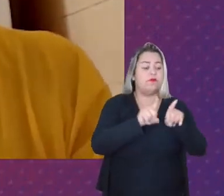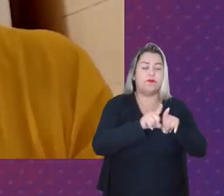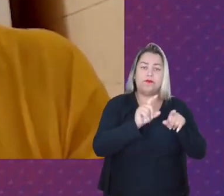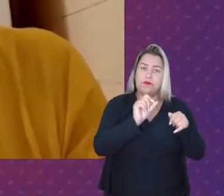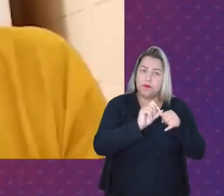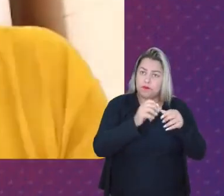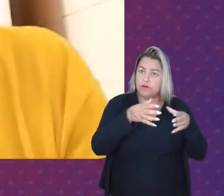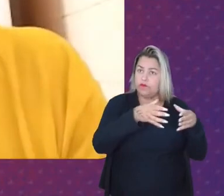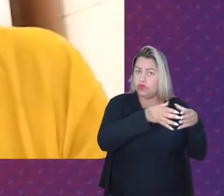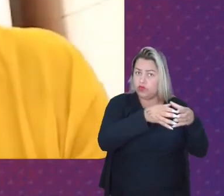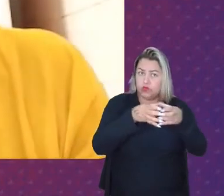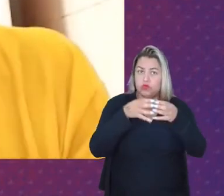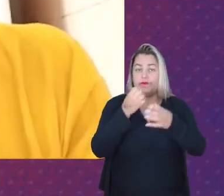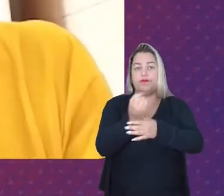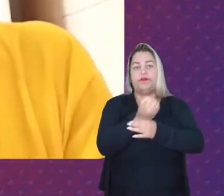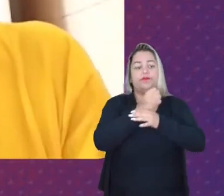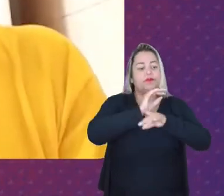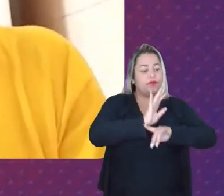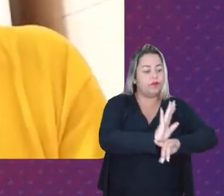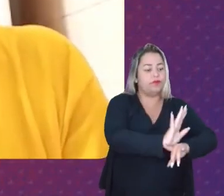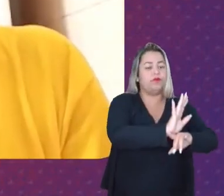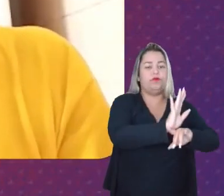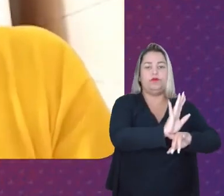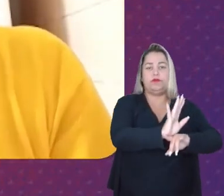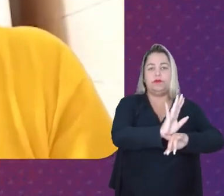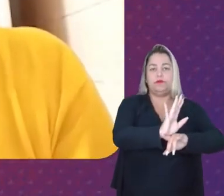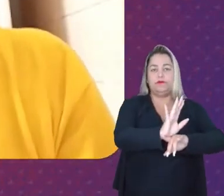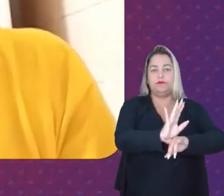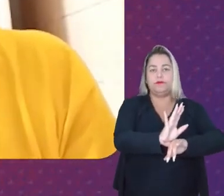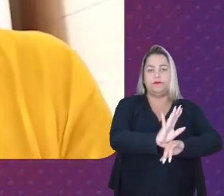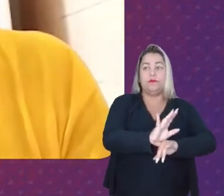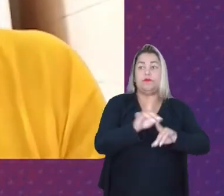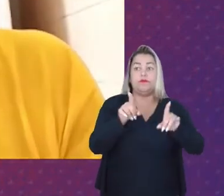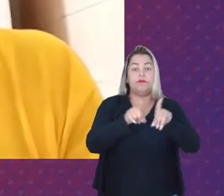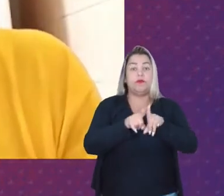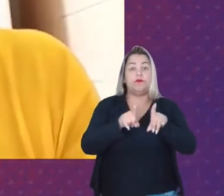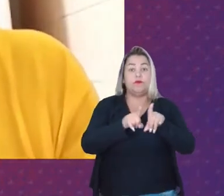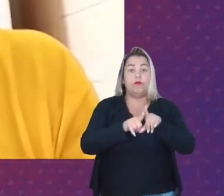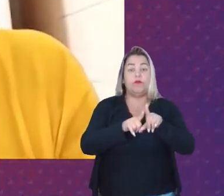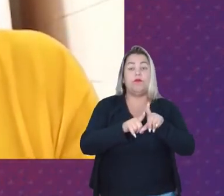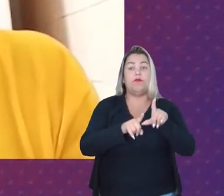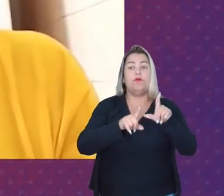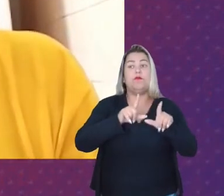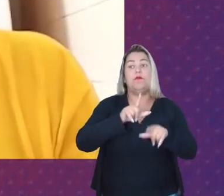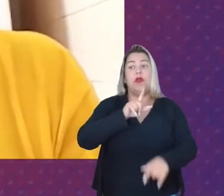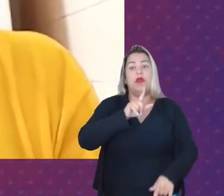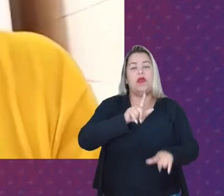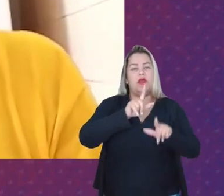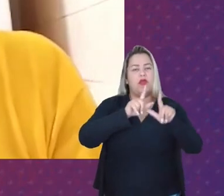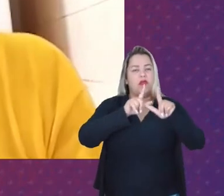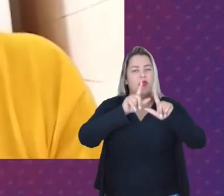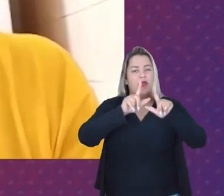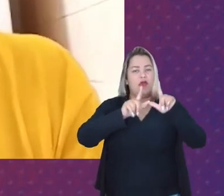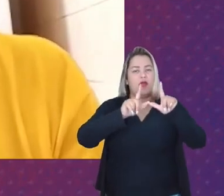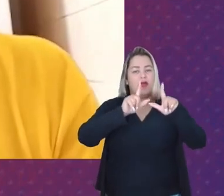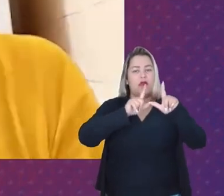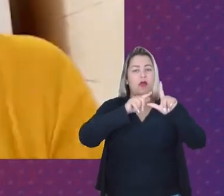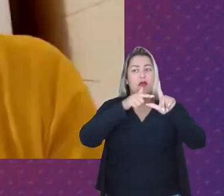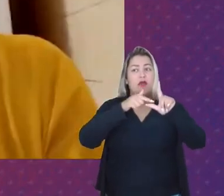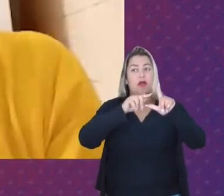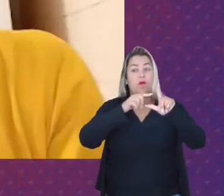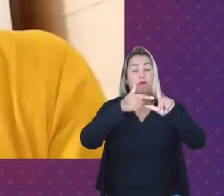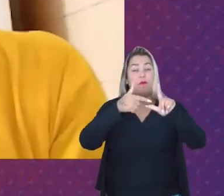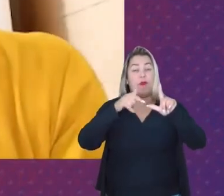de apoio para entregar essas cestas. Tivemos, então, uma live no dia 24 de abril de 2020, e